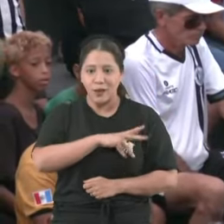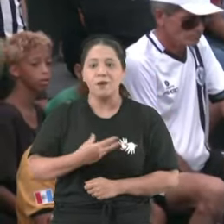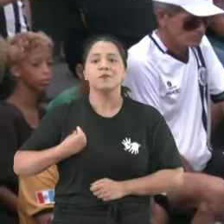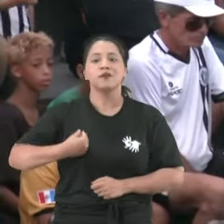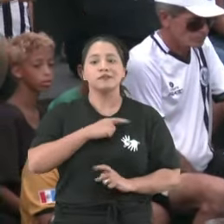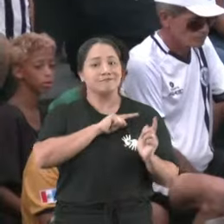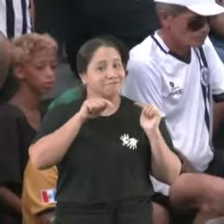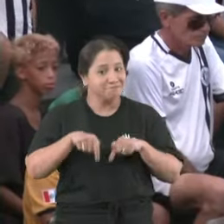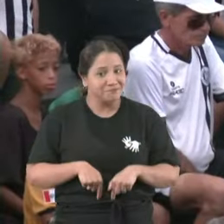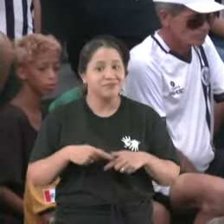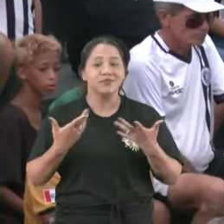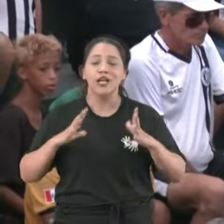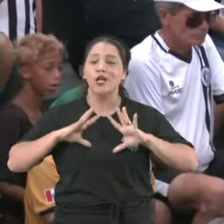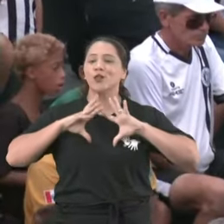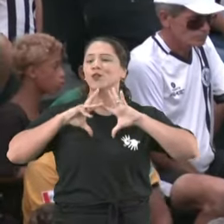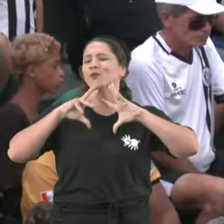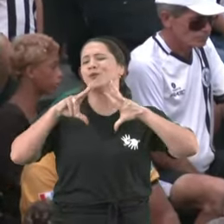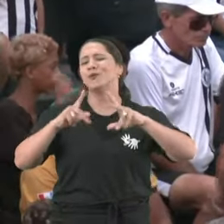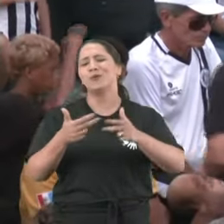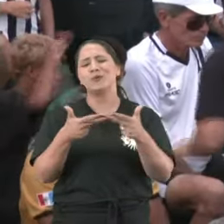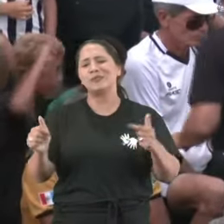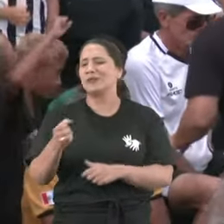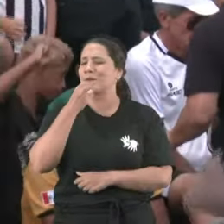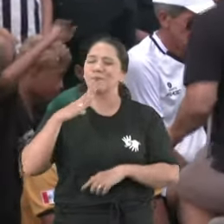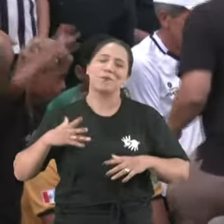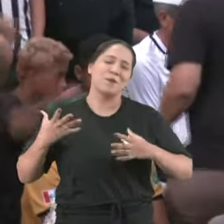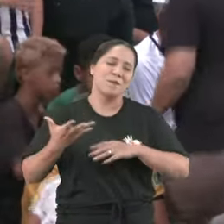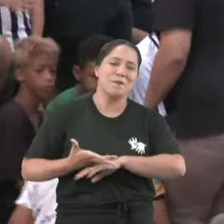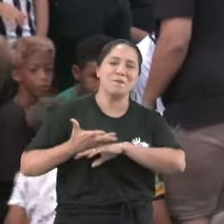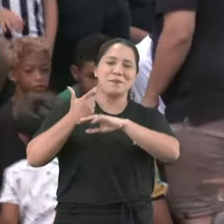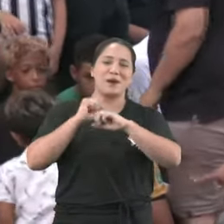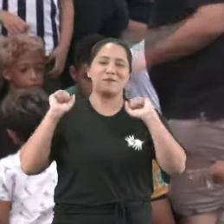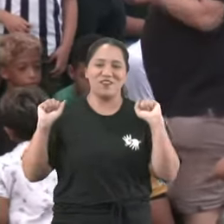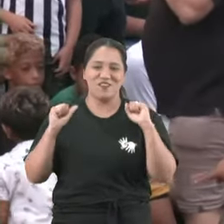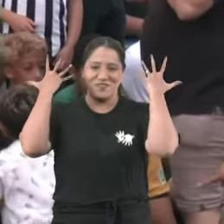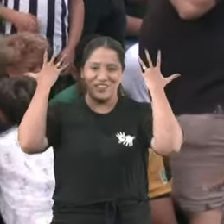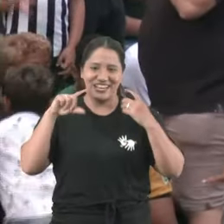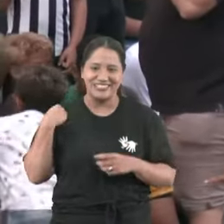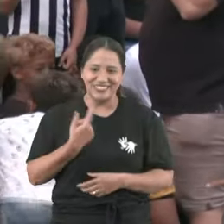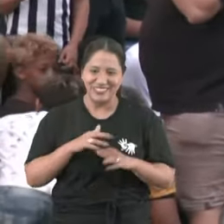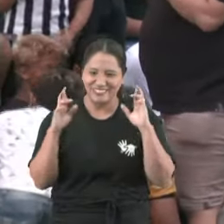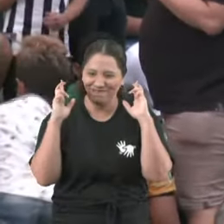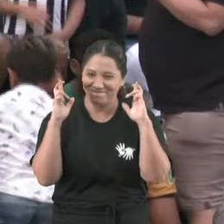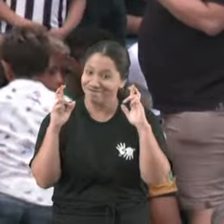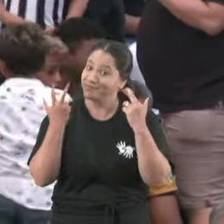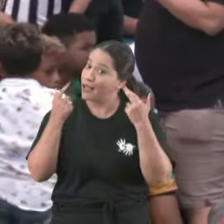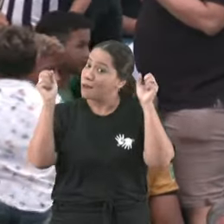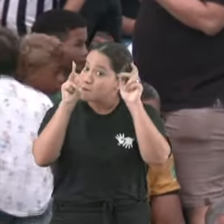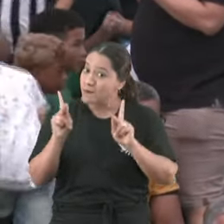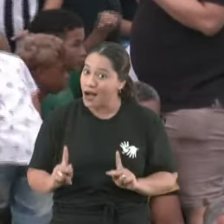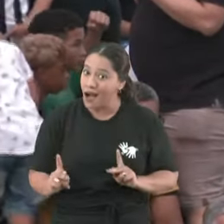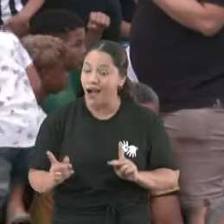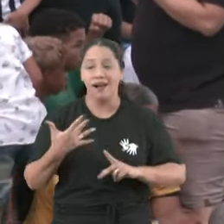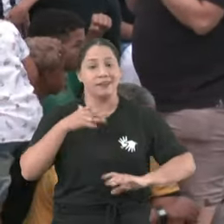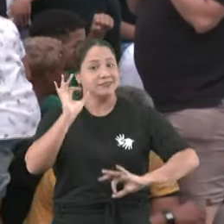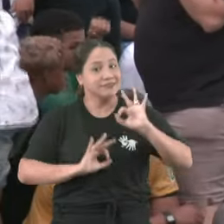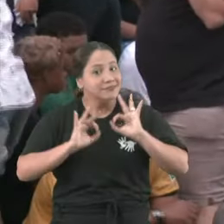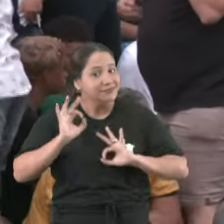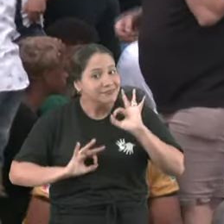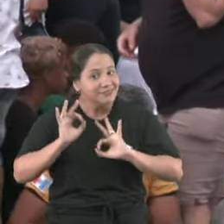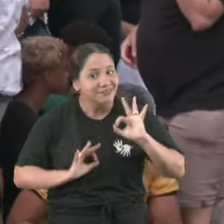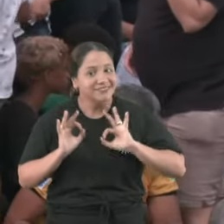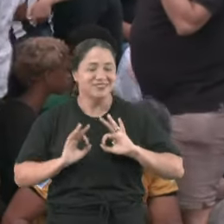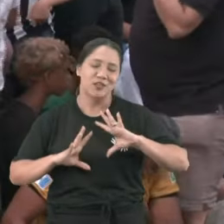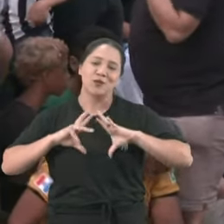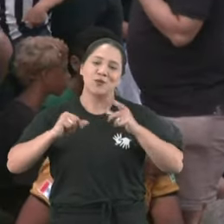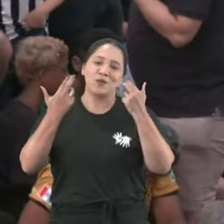presente. Então todos os ingredientes para uma grande festa, assim a gente espera, de maneira pacífica, de maneira ordeira, que tudo possa